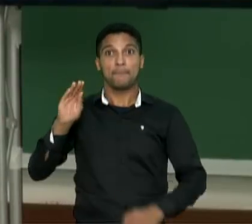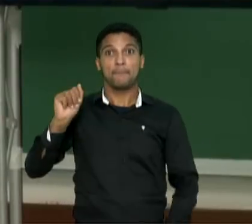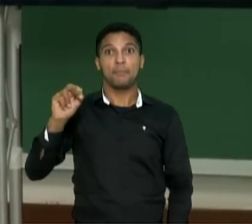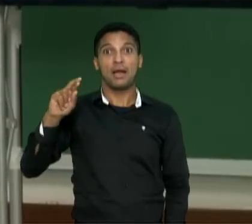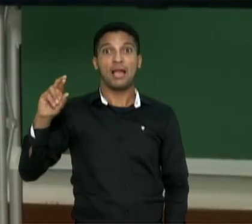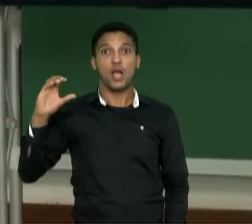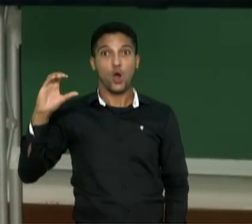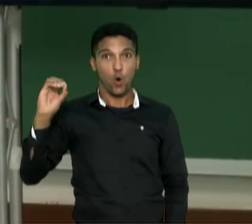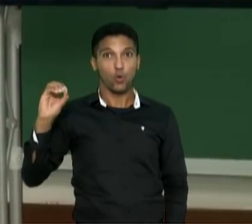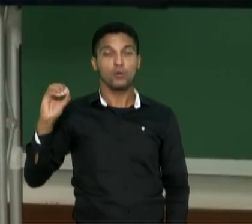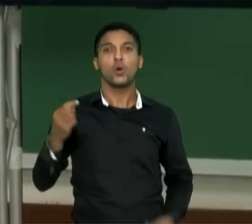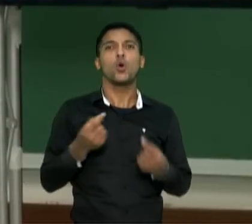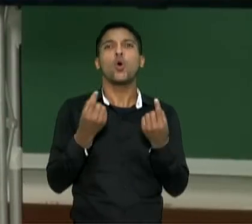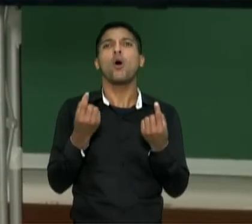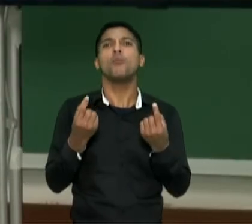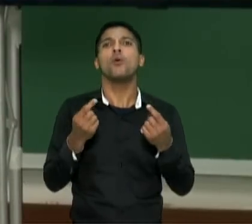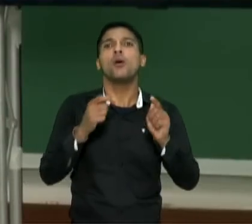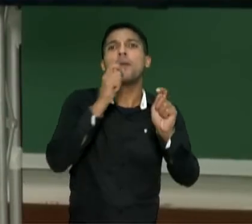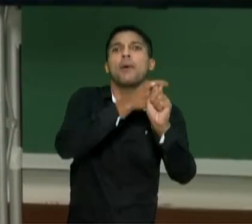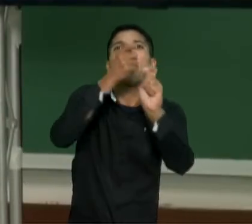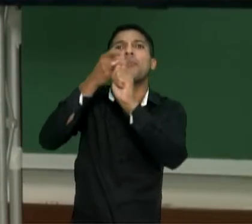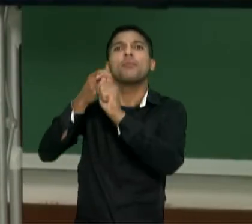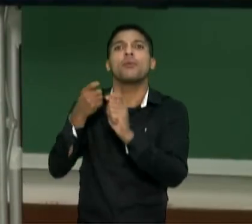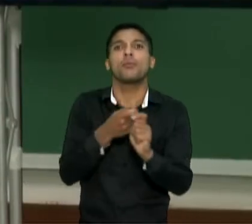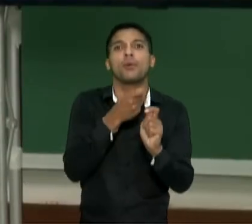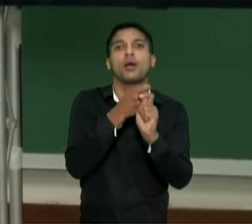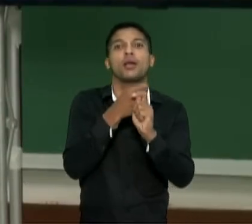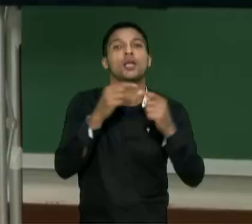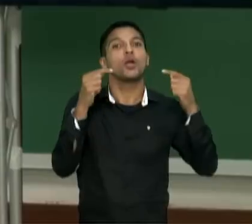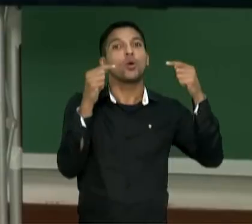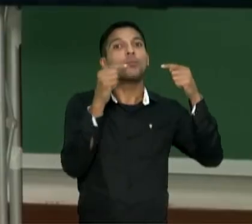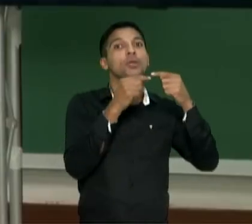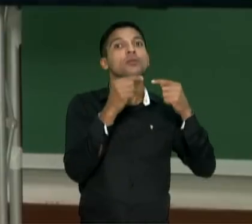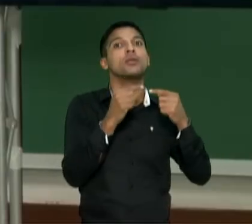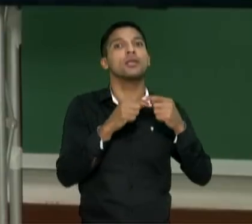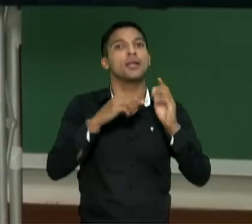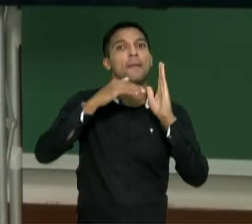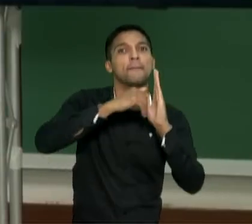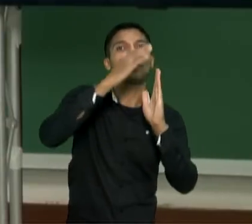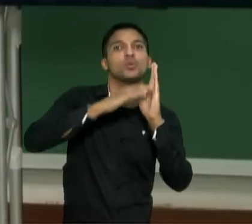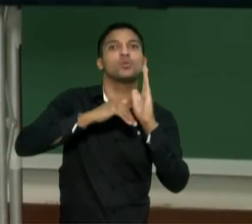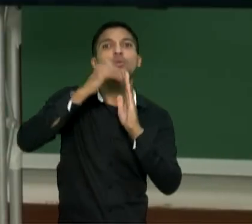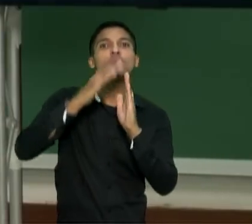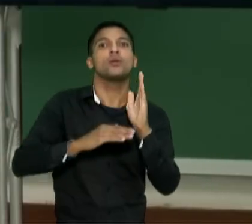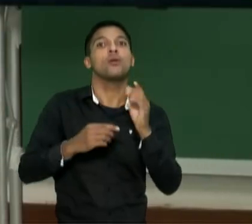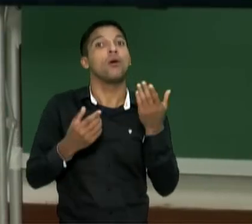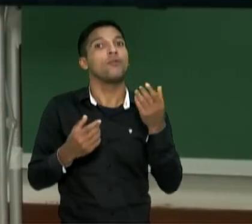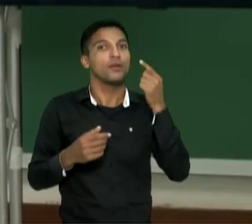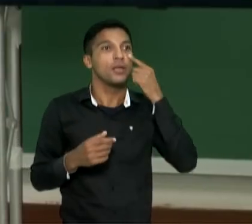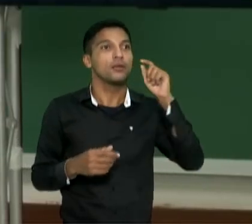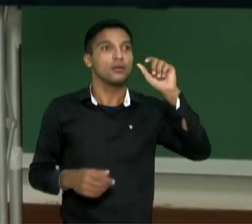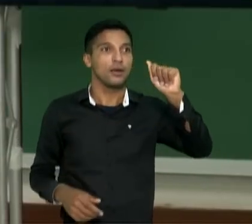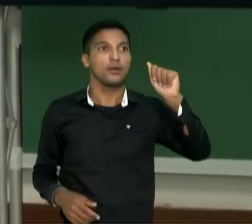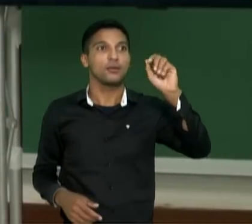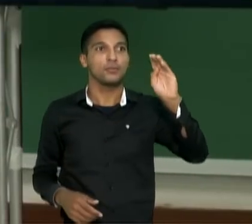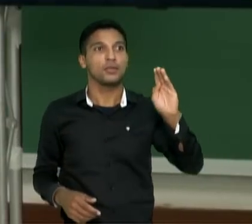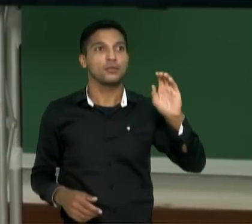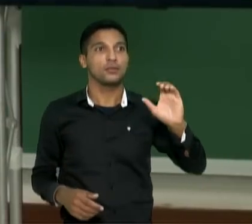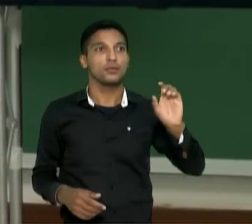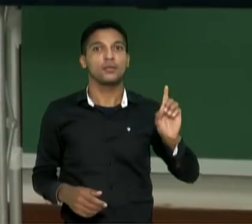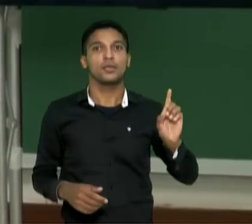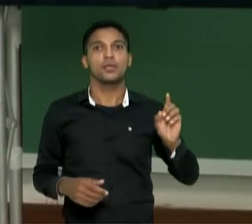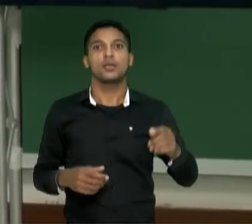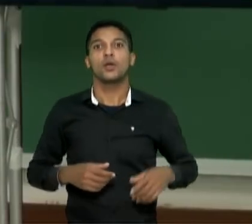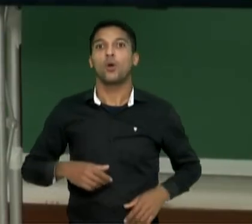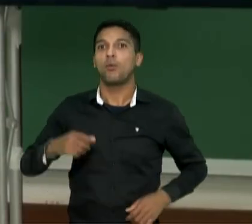e serenas. B. Há pouca expressividade nas pinturas. C. As esculturas demonstram poses e